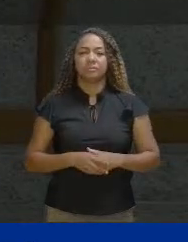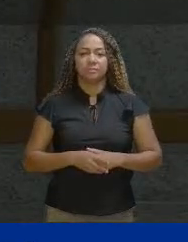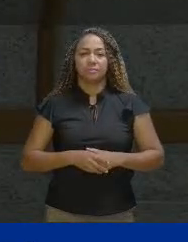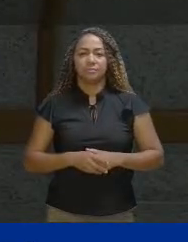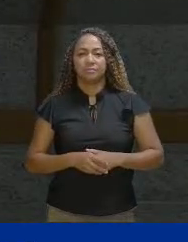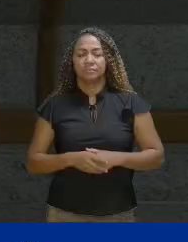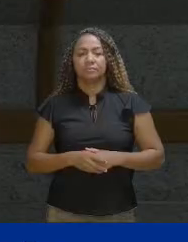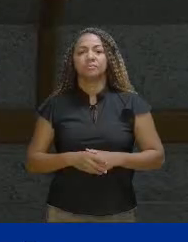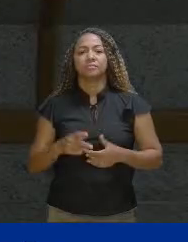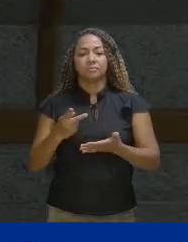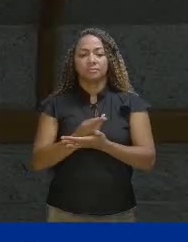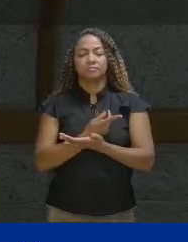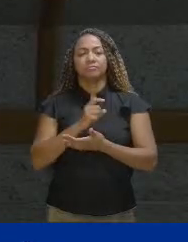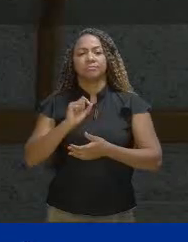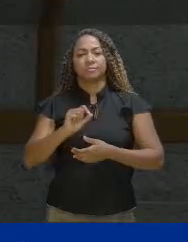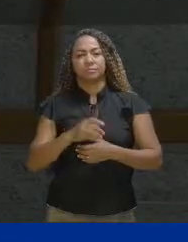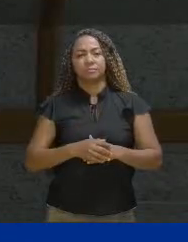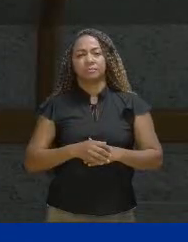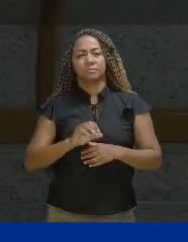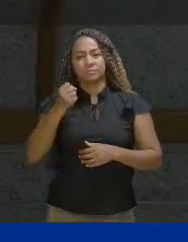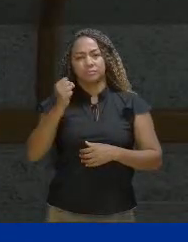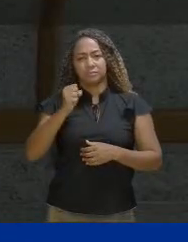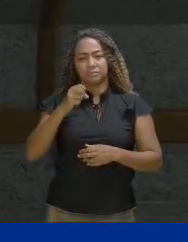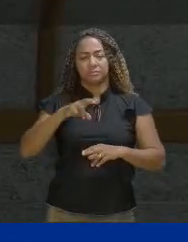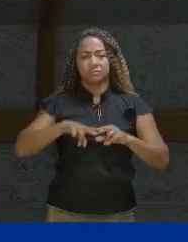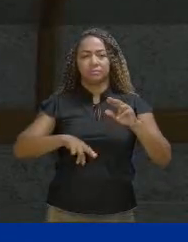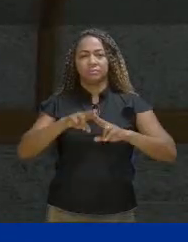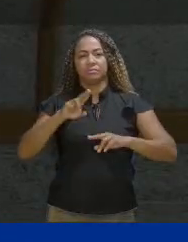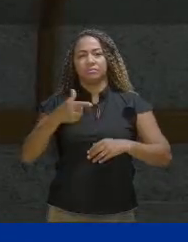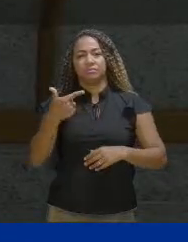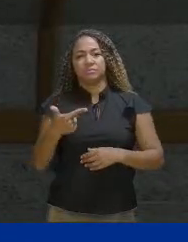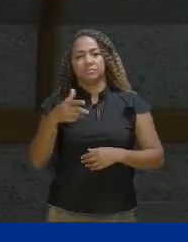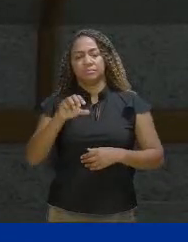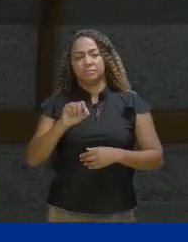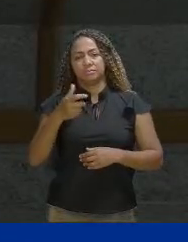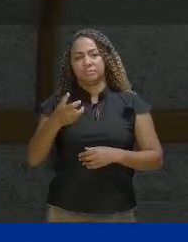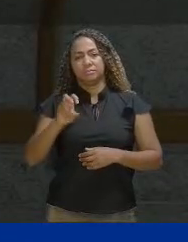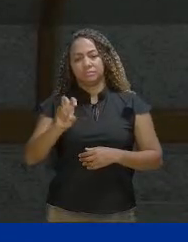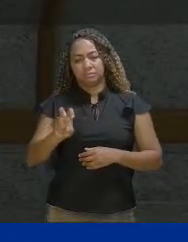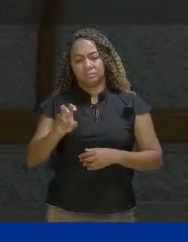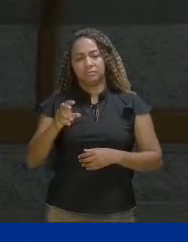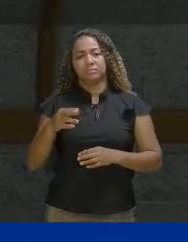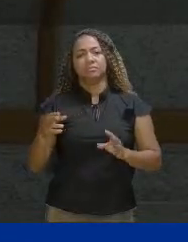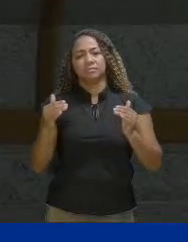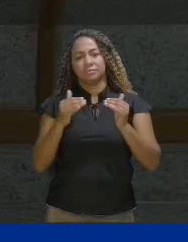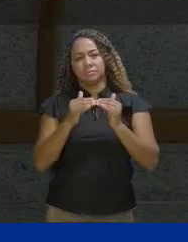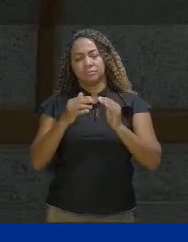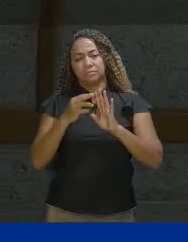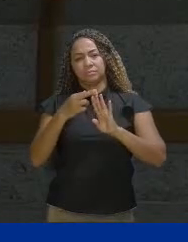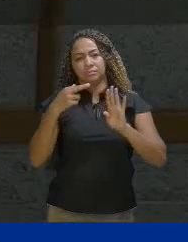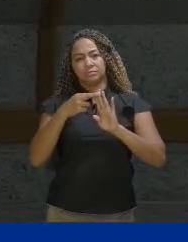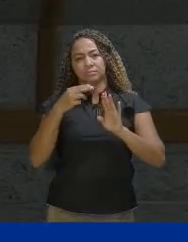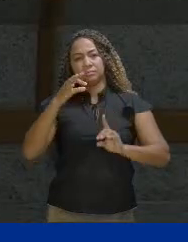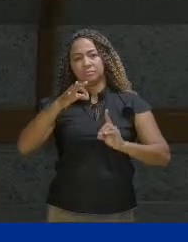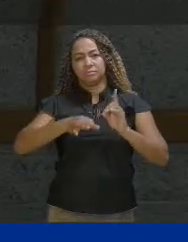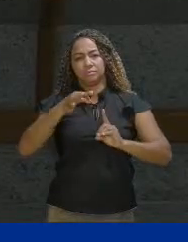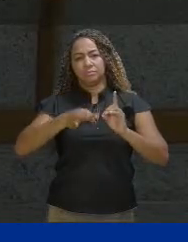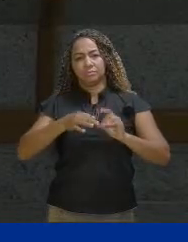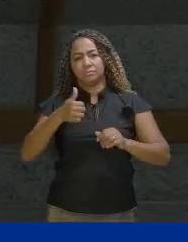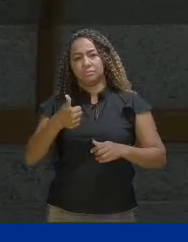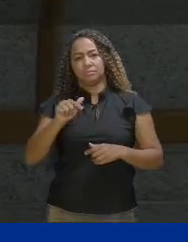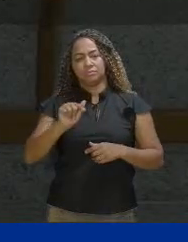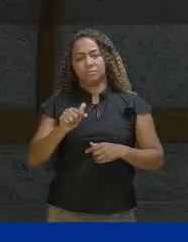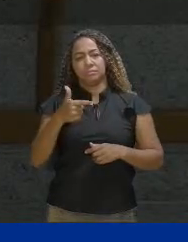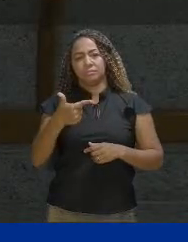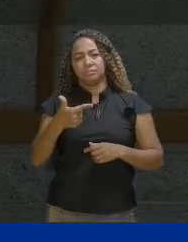Amapá, realizada em 18 de junho de 2025, conforme a Resolução TJAP número